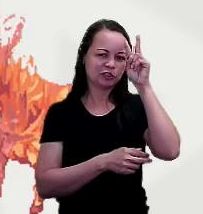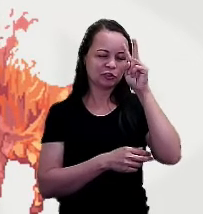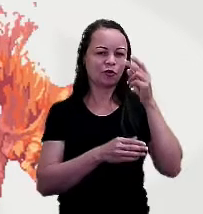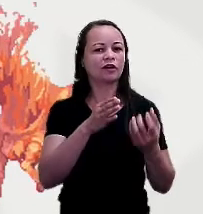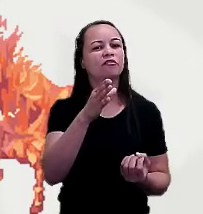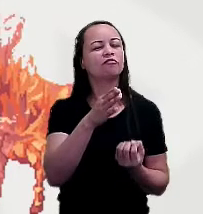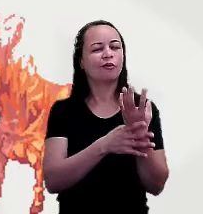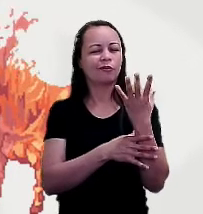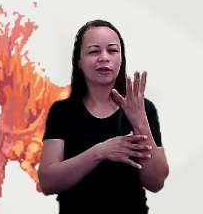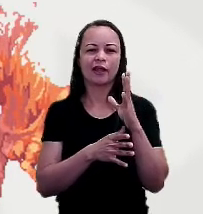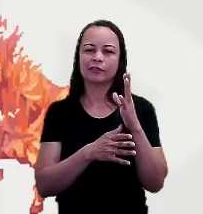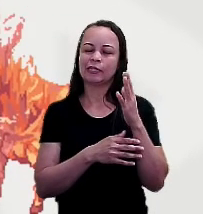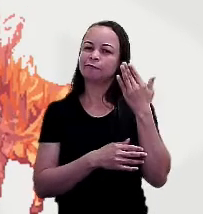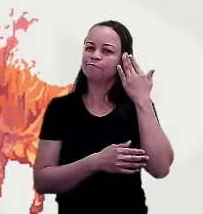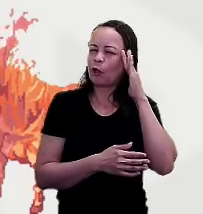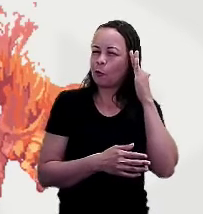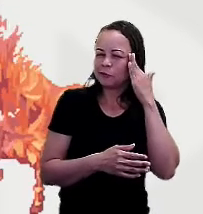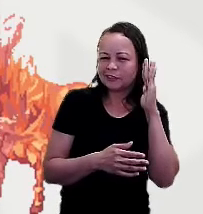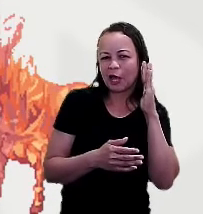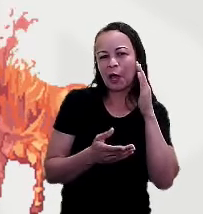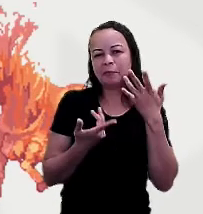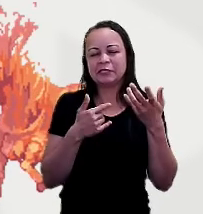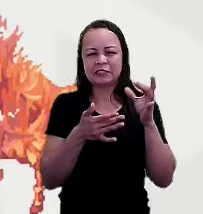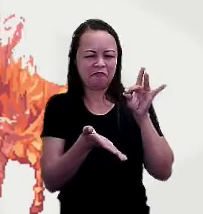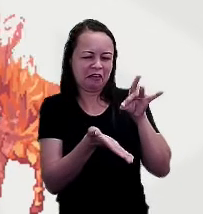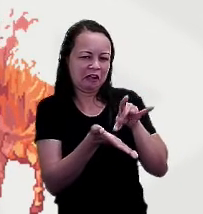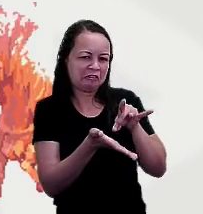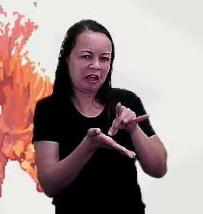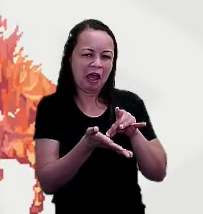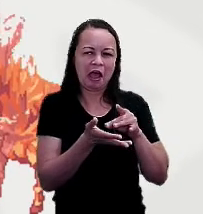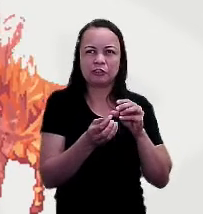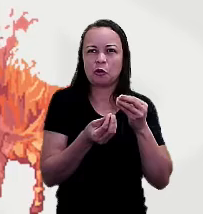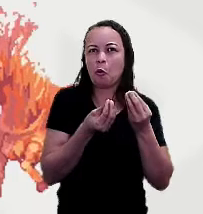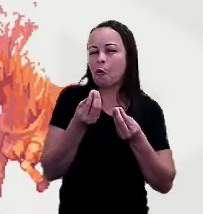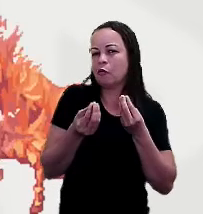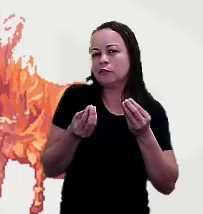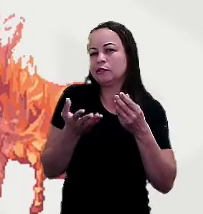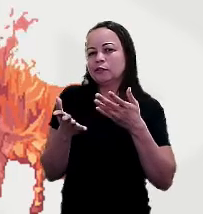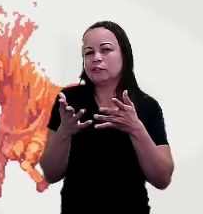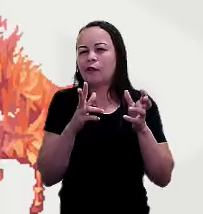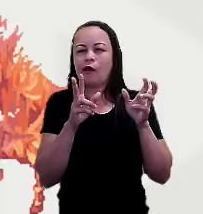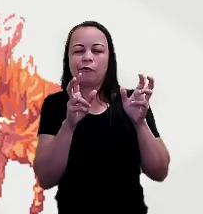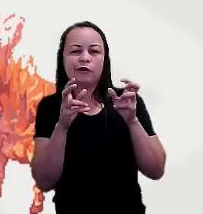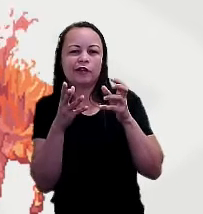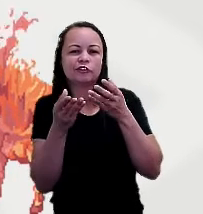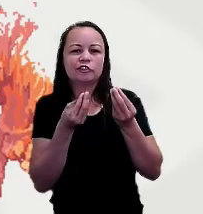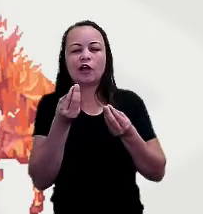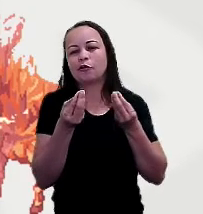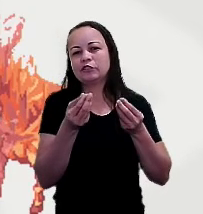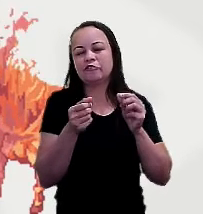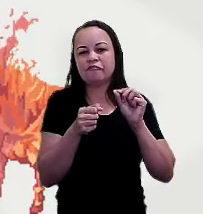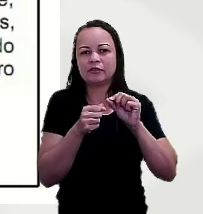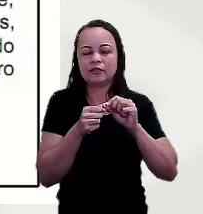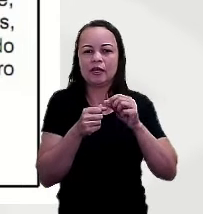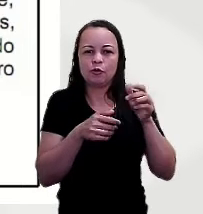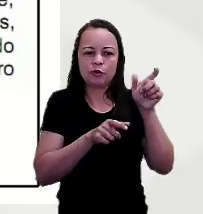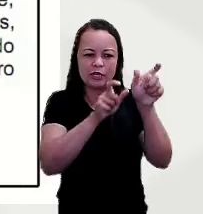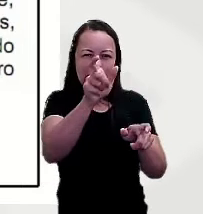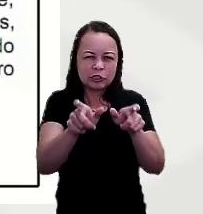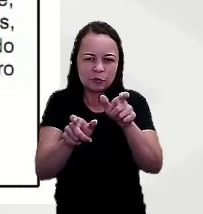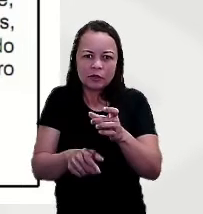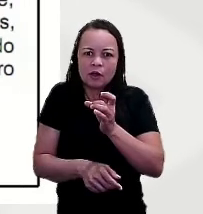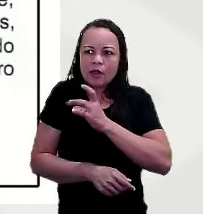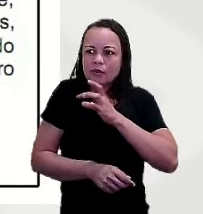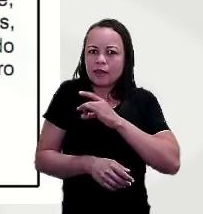não sabe se tem um fundo de verdade, se é uma questão de fazer assustar as pessoas